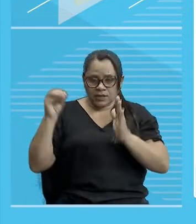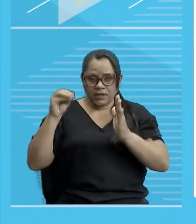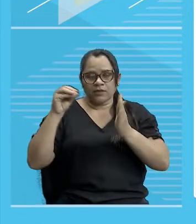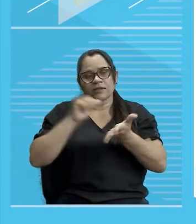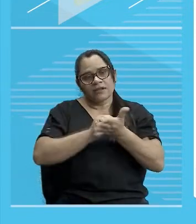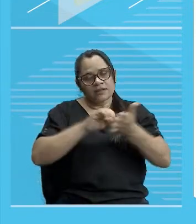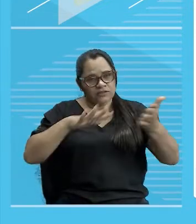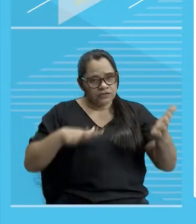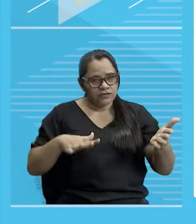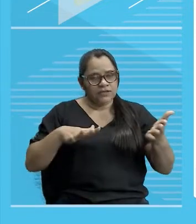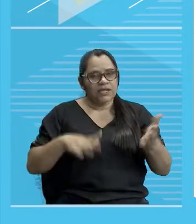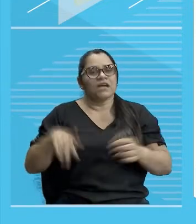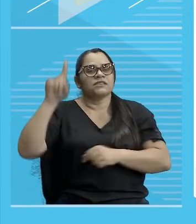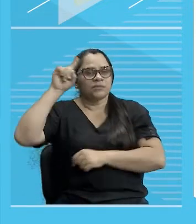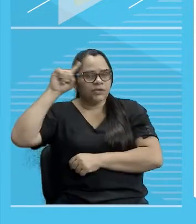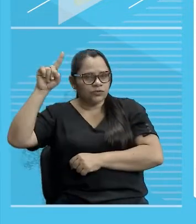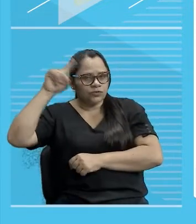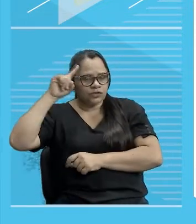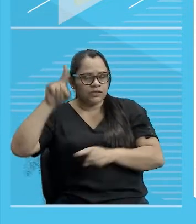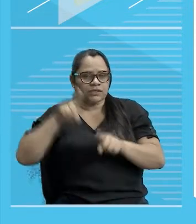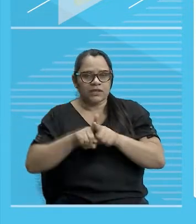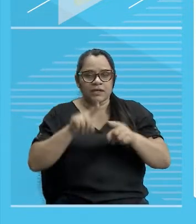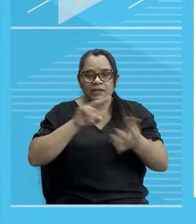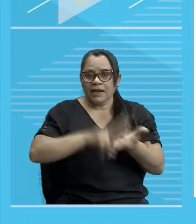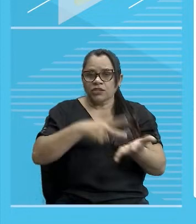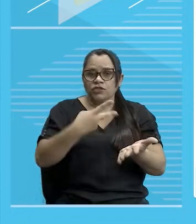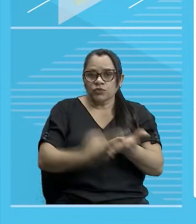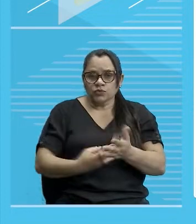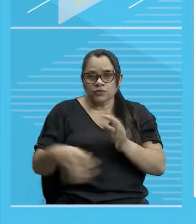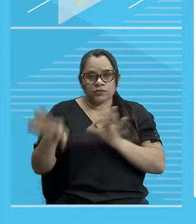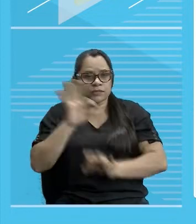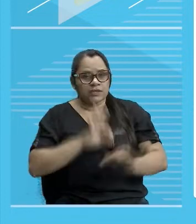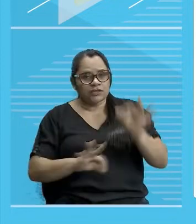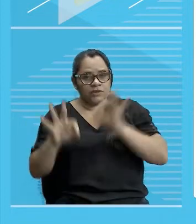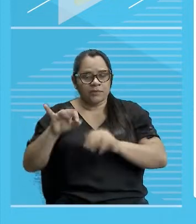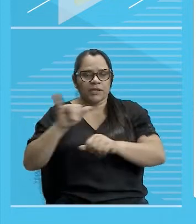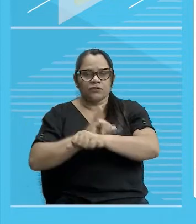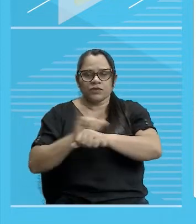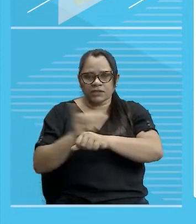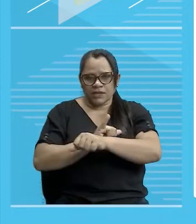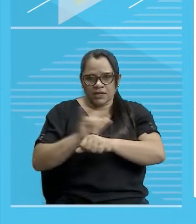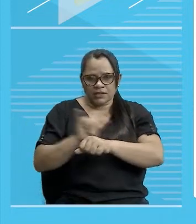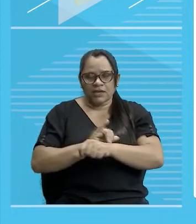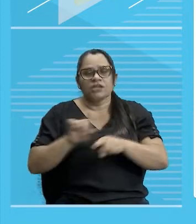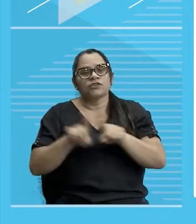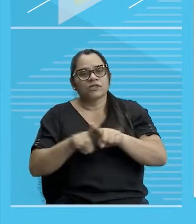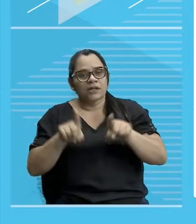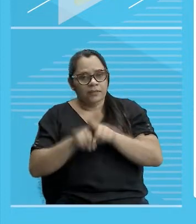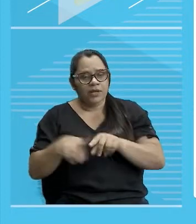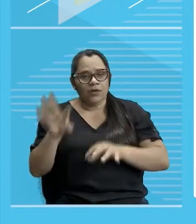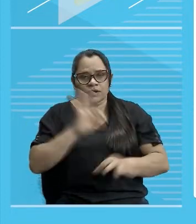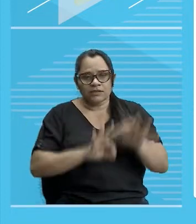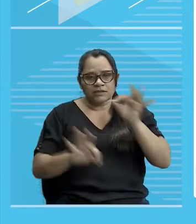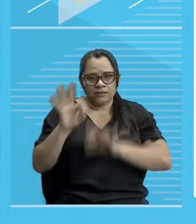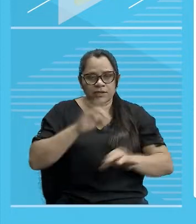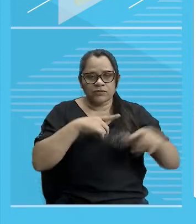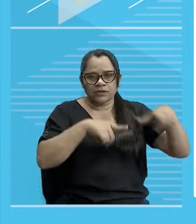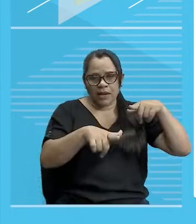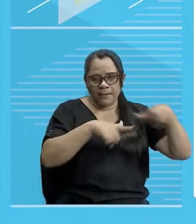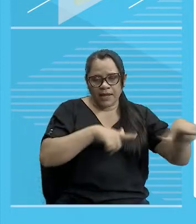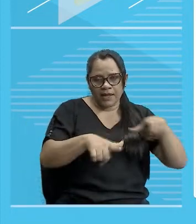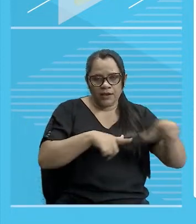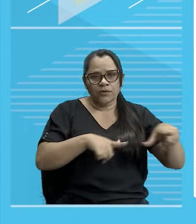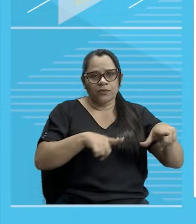de do dia a dia ela traduz o planejamento estratégico e tático um trabalho diário das